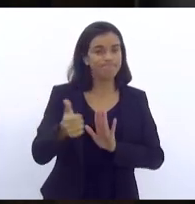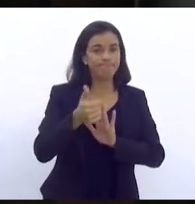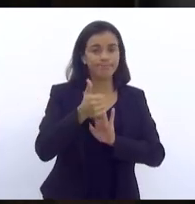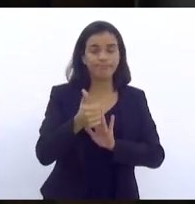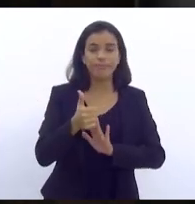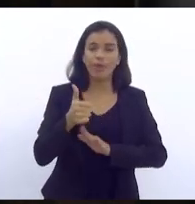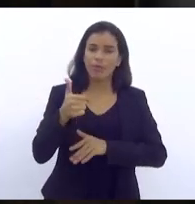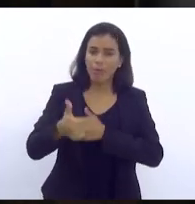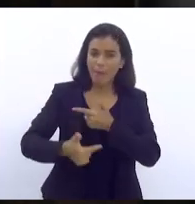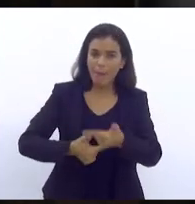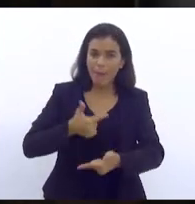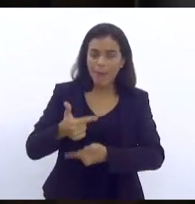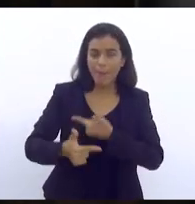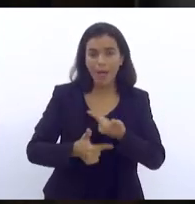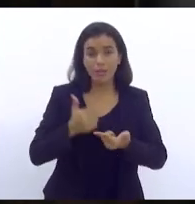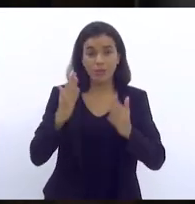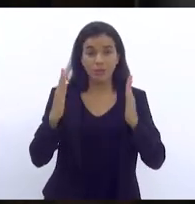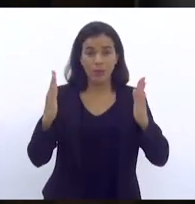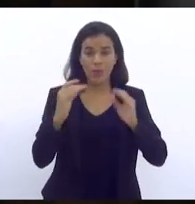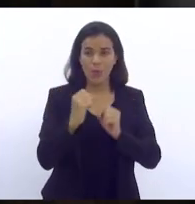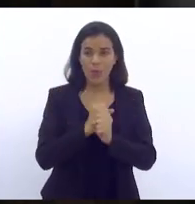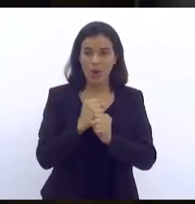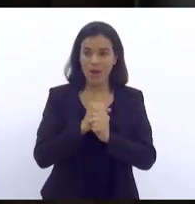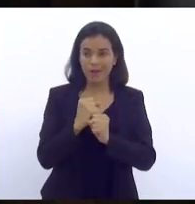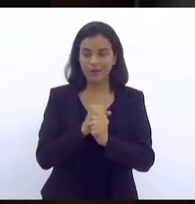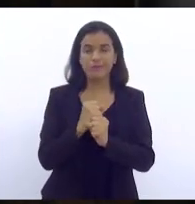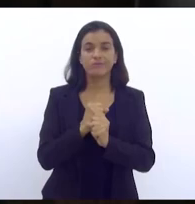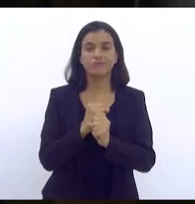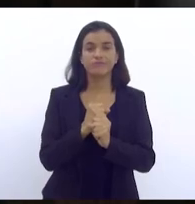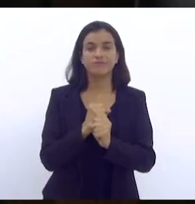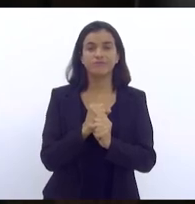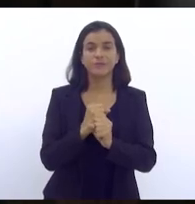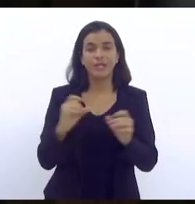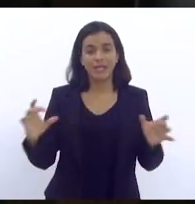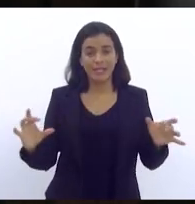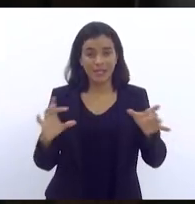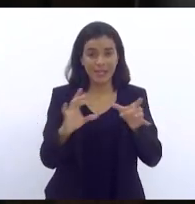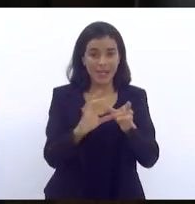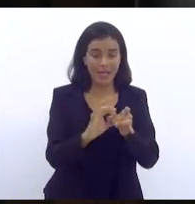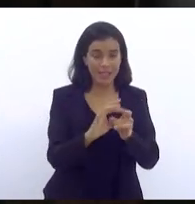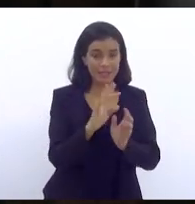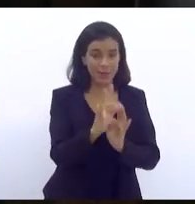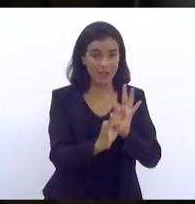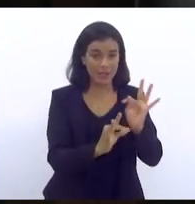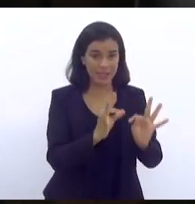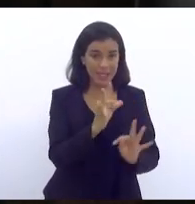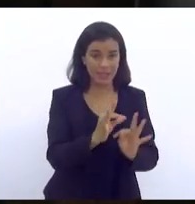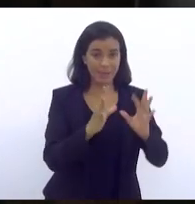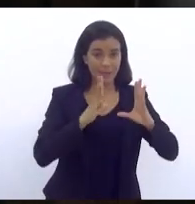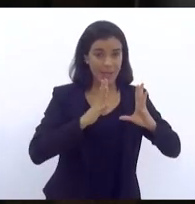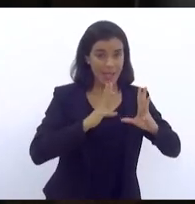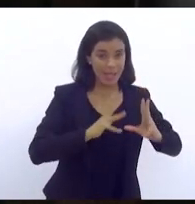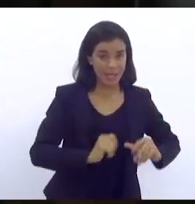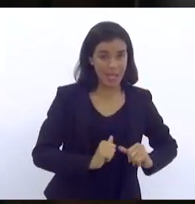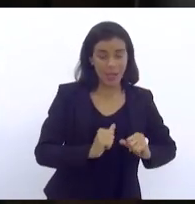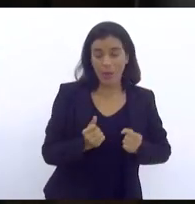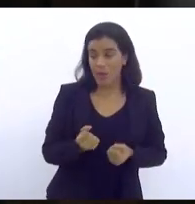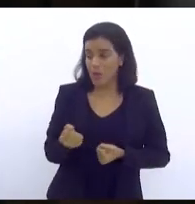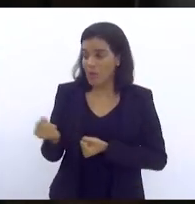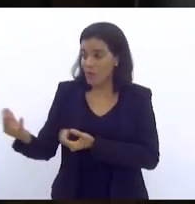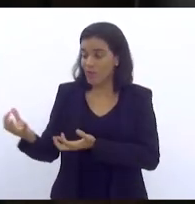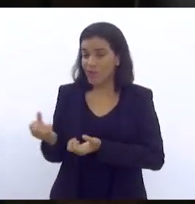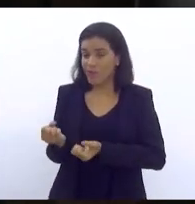do trabalho desse ano eh na relação entre o tratamento do esgoto o abastecimento da